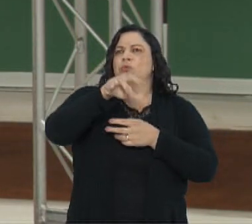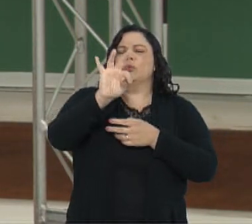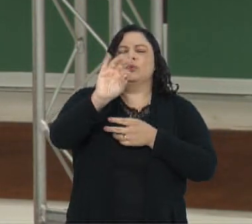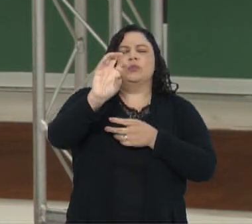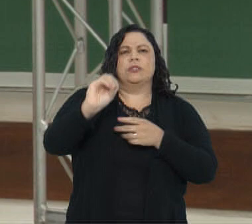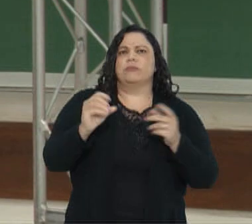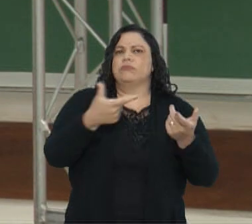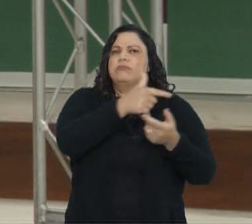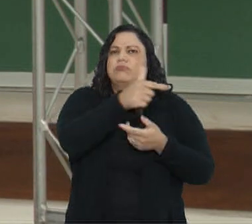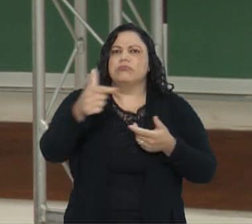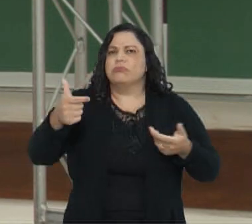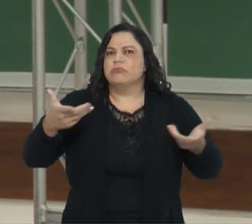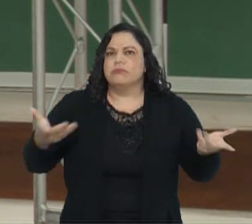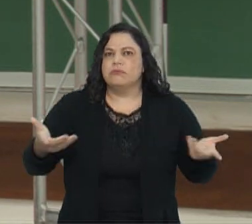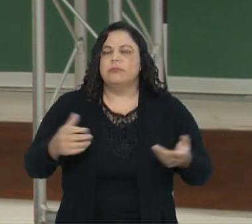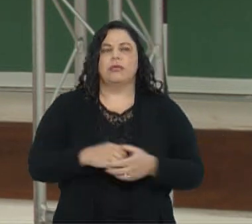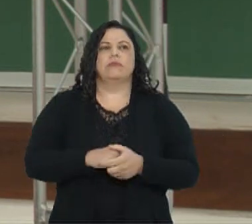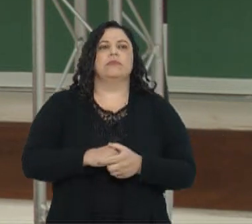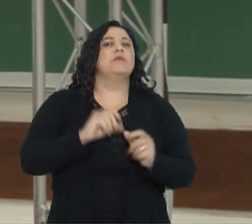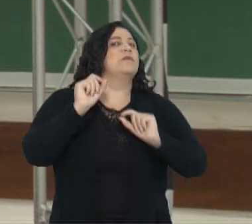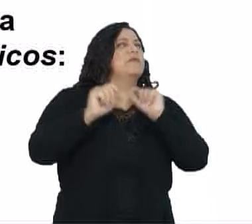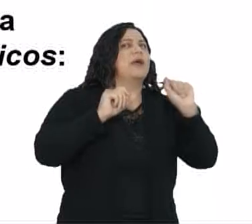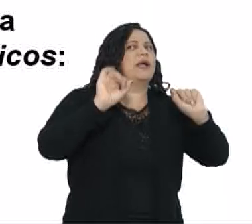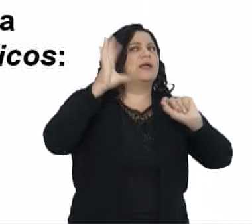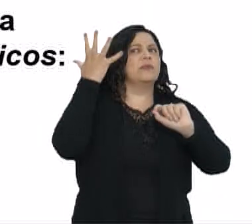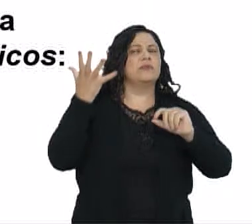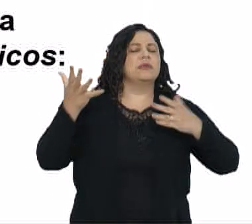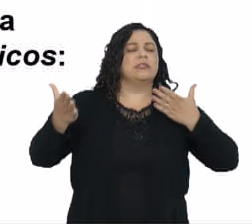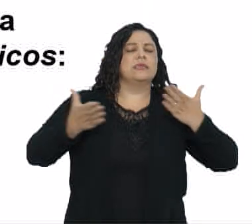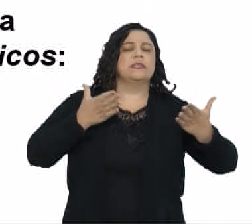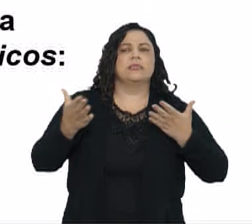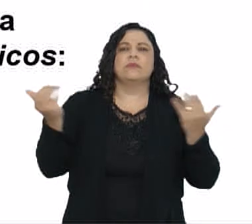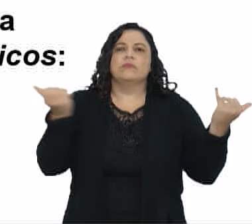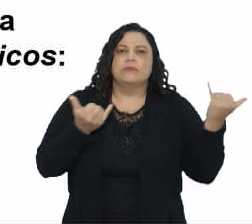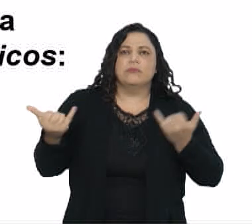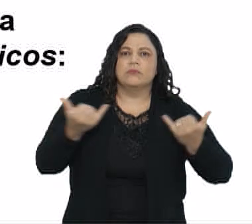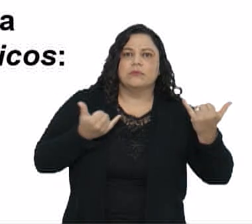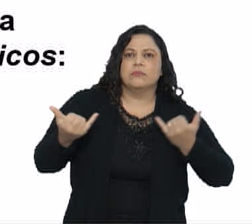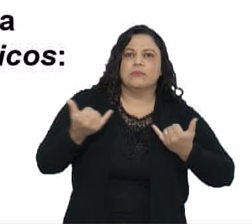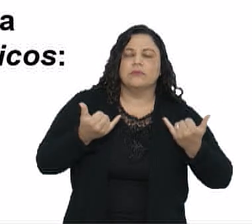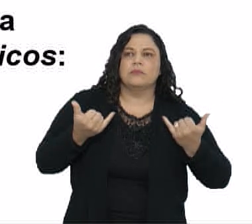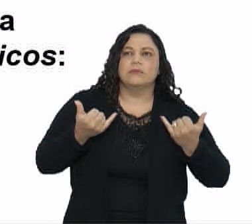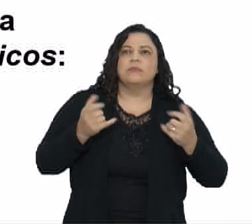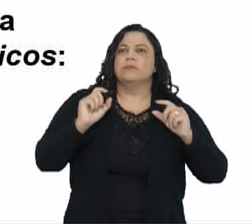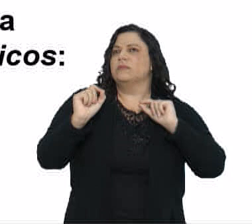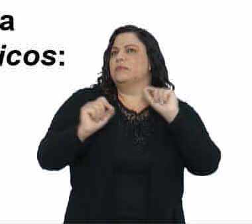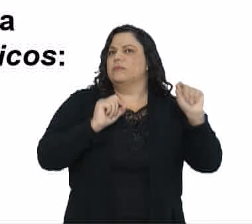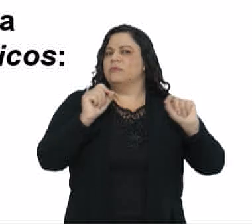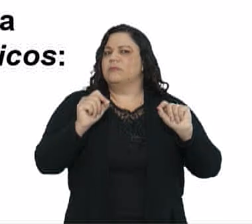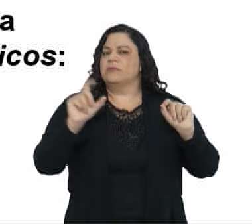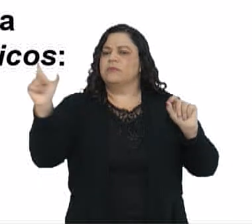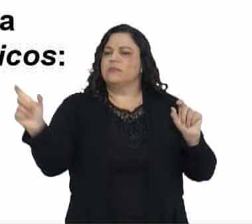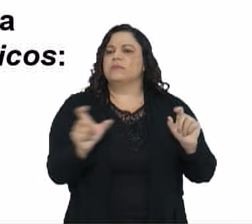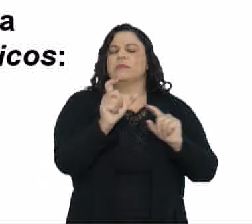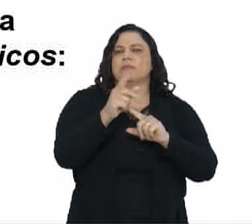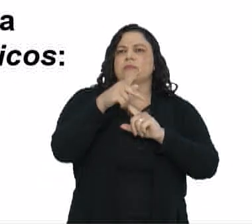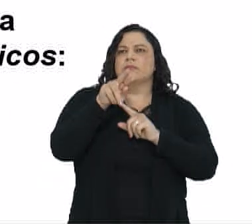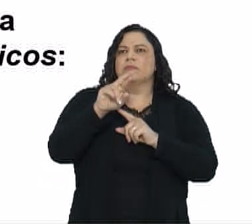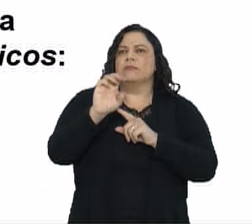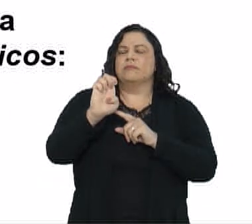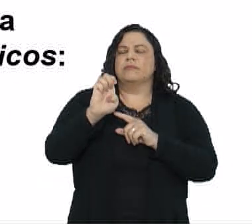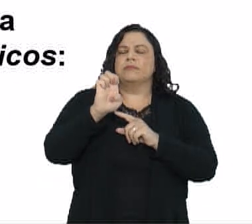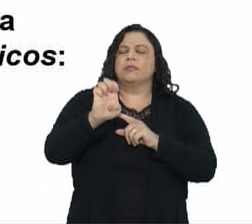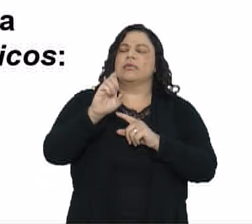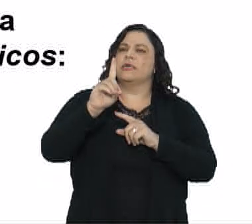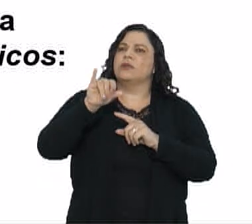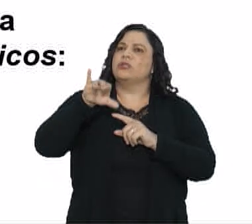na seguinte situação. É quando a informação veiculada pelo predicado não se refere a sujeito